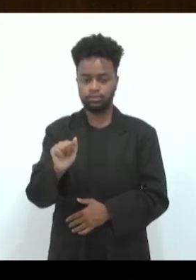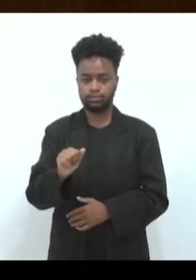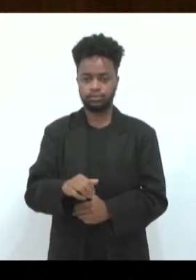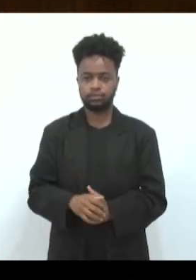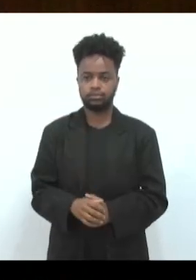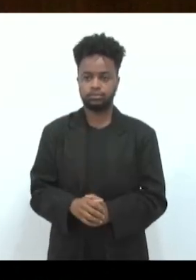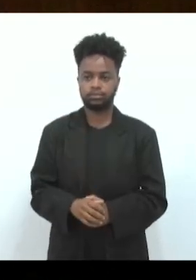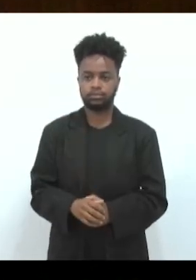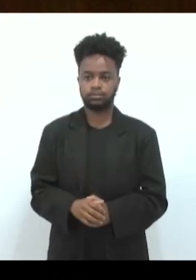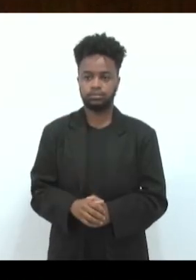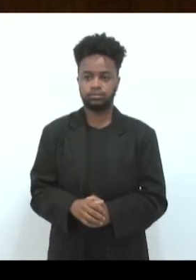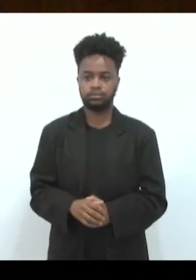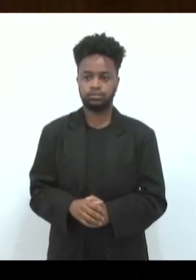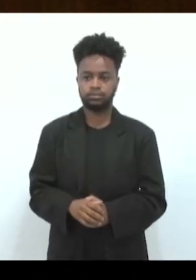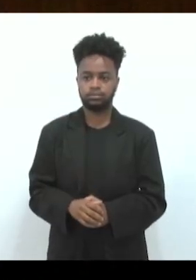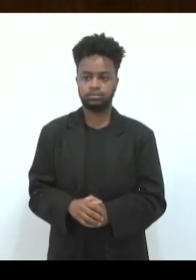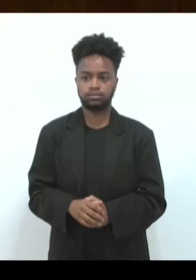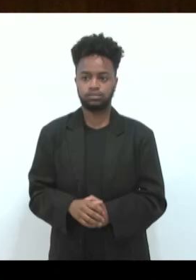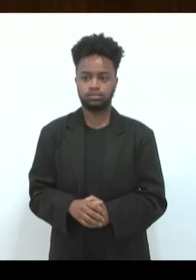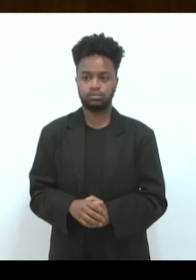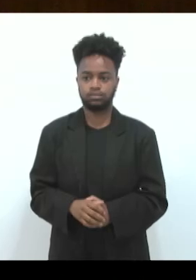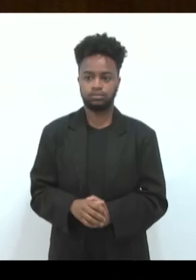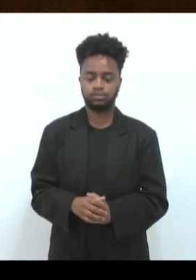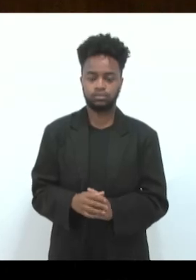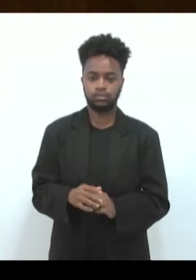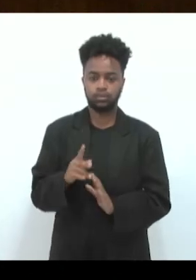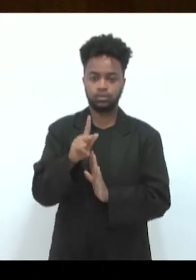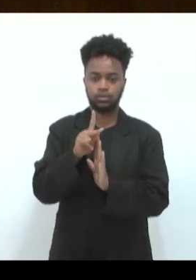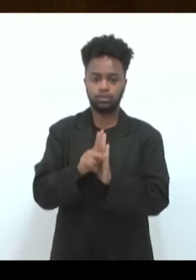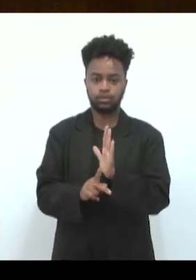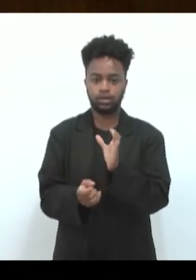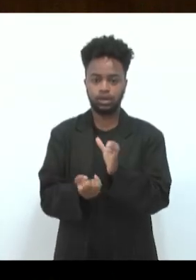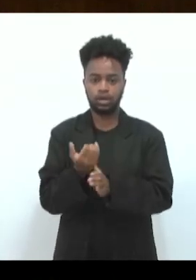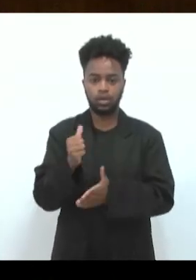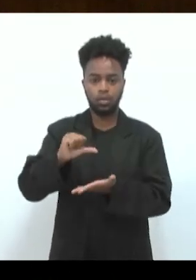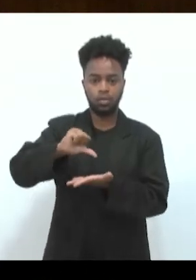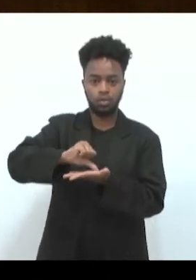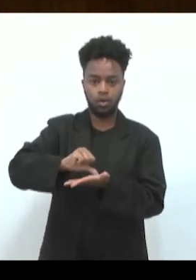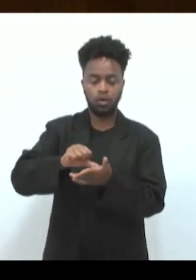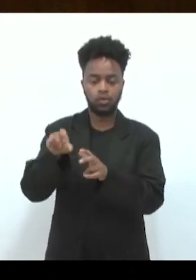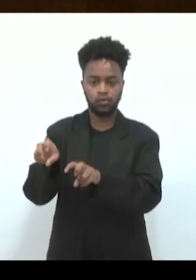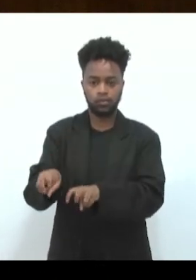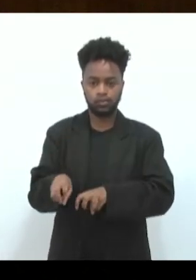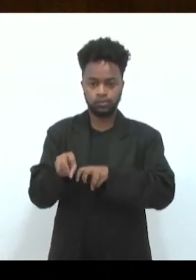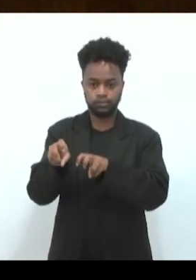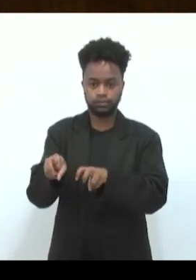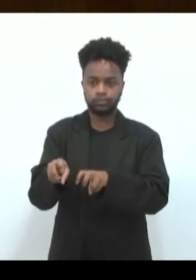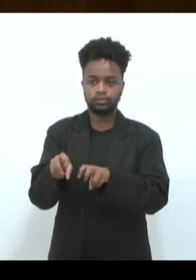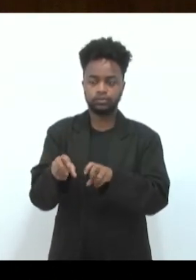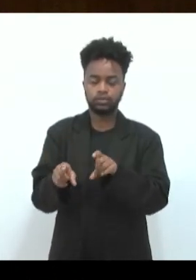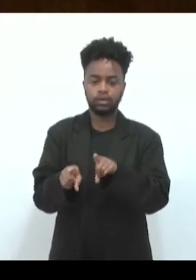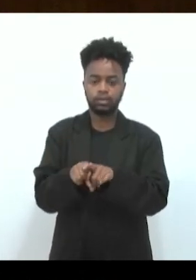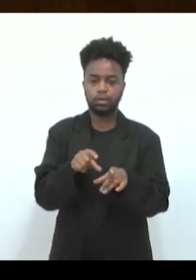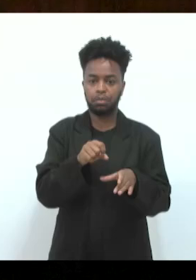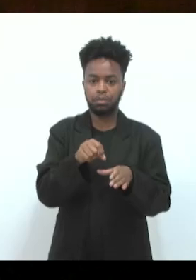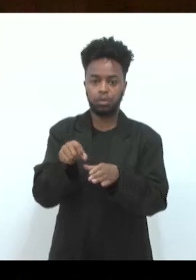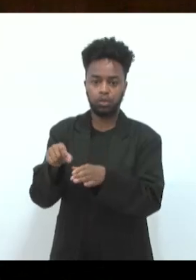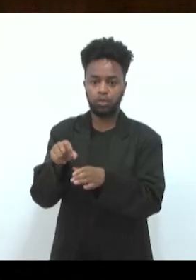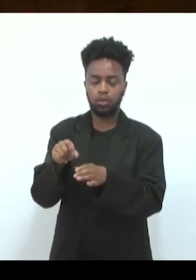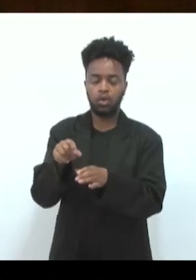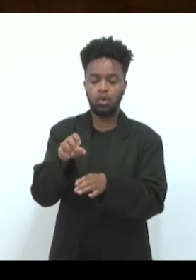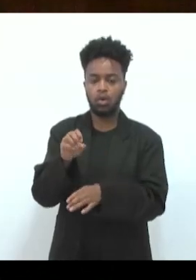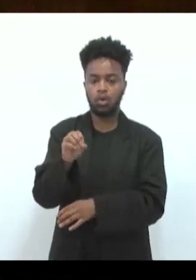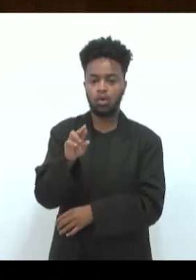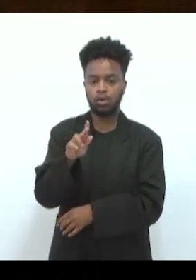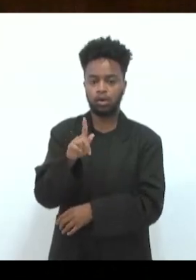MST, esse projeto institui o polo agroecológico, produção orgânica na região do Médio